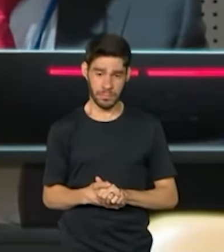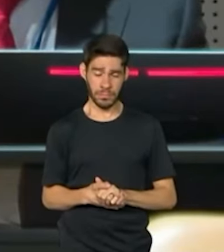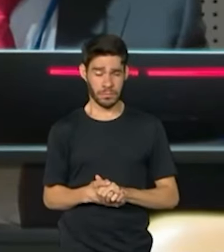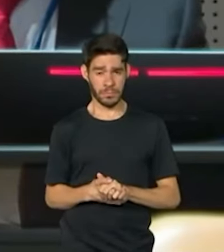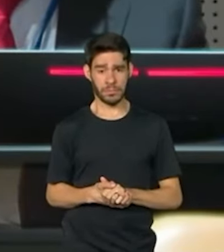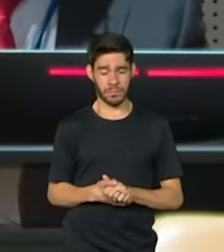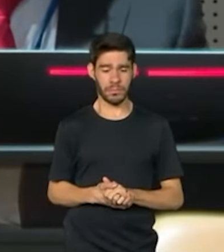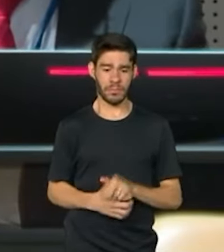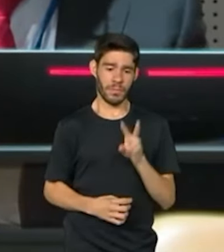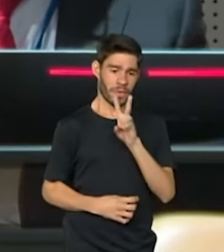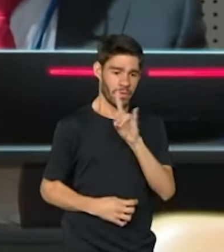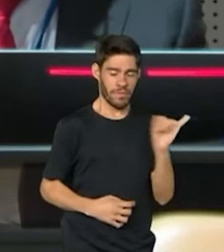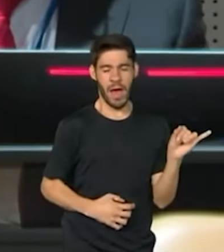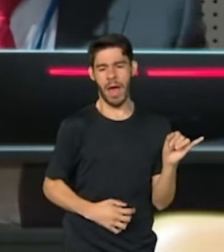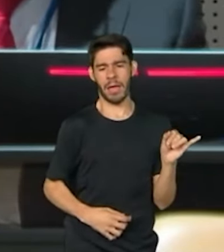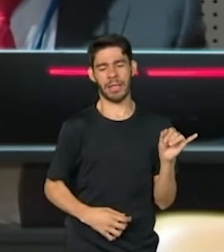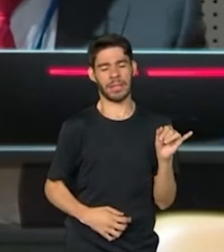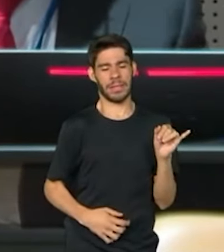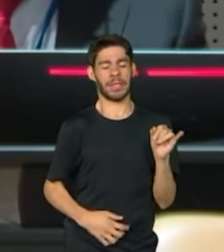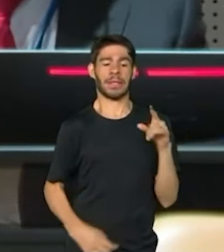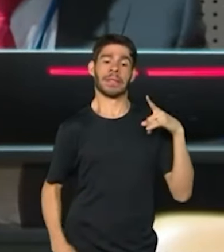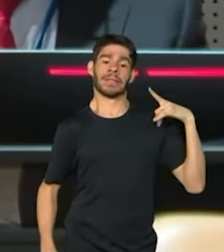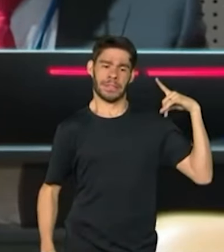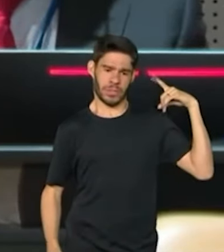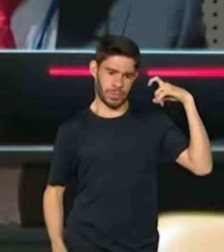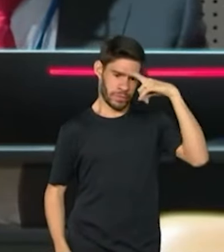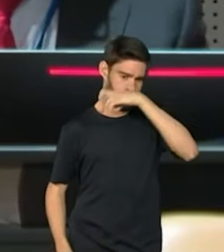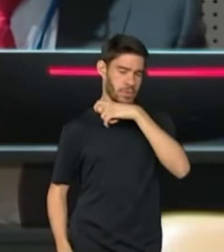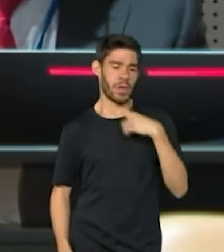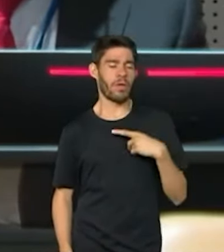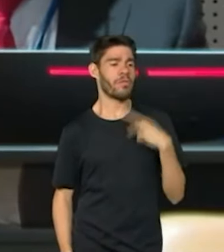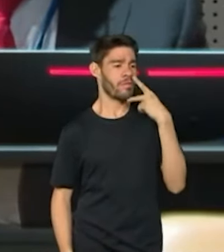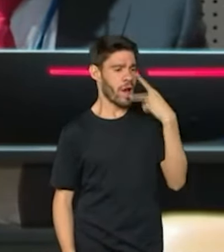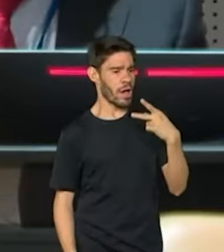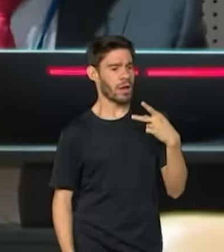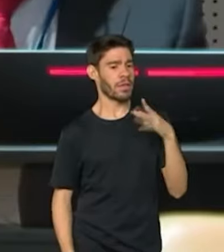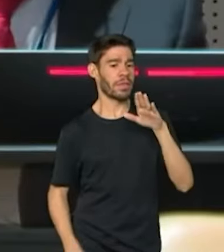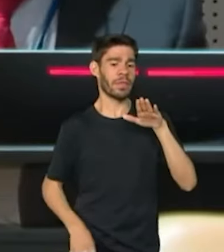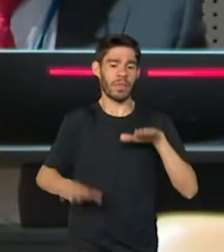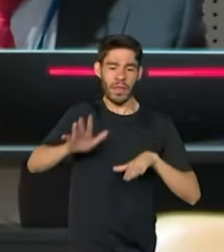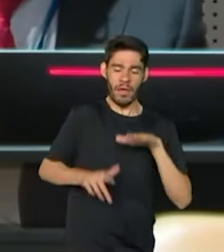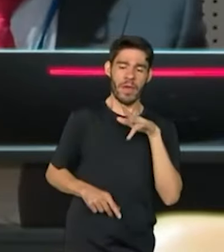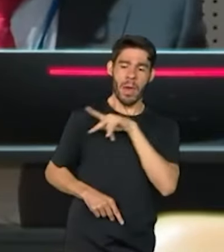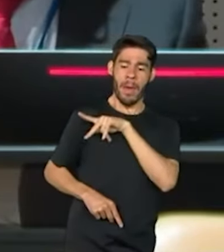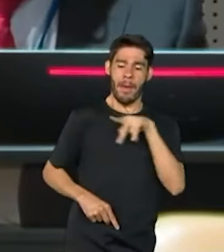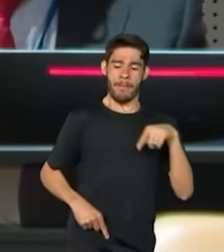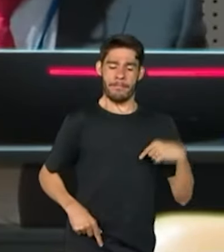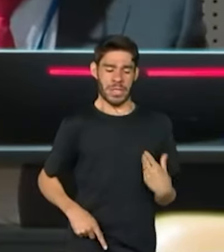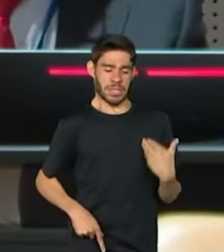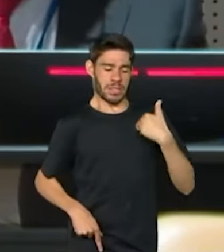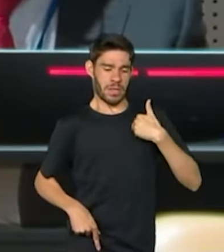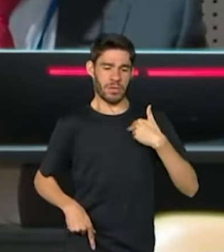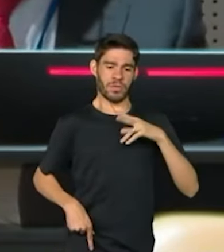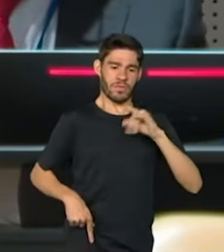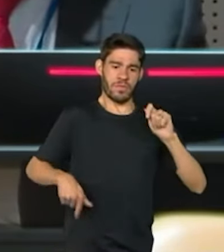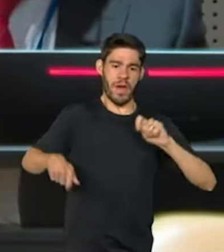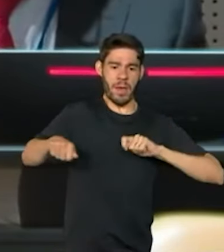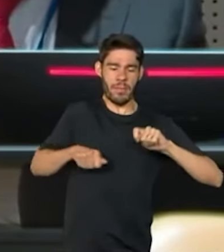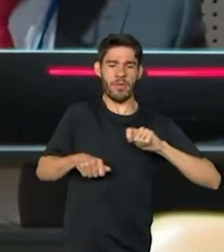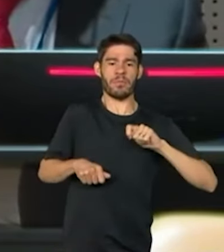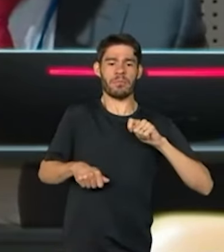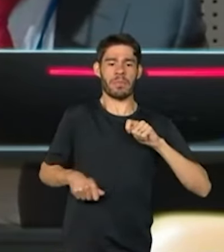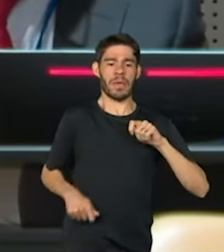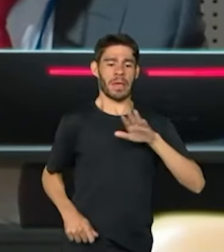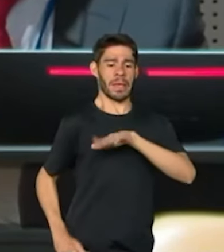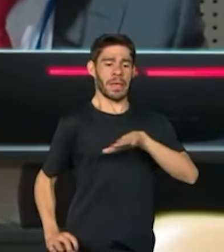Vai ser uma coisa difícil. Eu tenho dito que talvez eu seja o presidente que vá ter passeata de menino de 6 anos